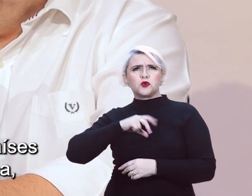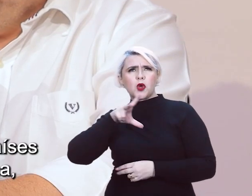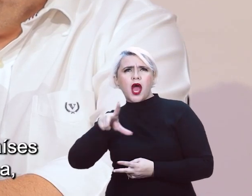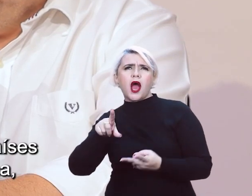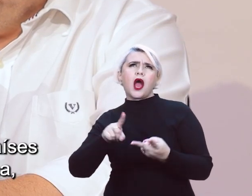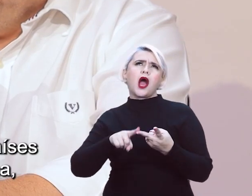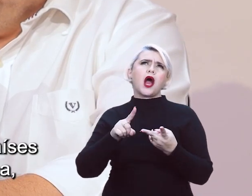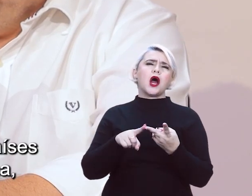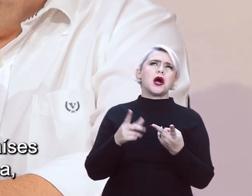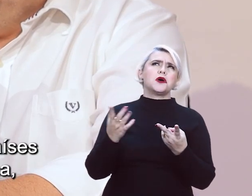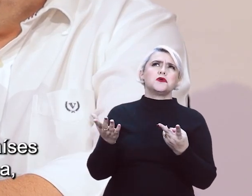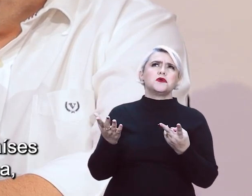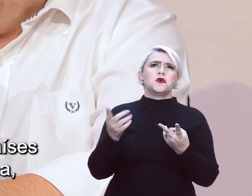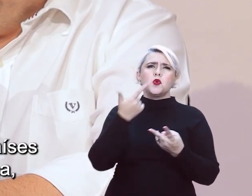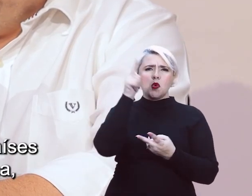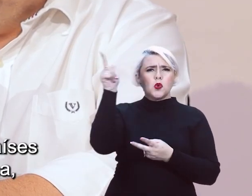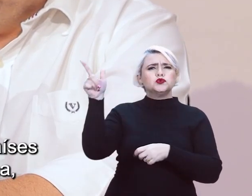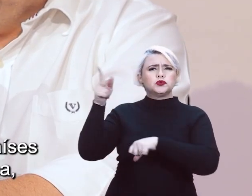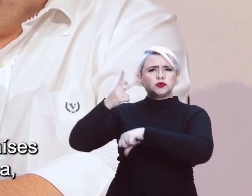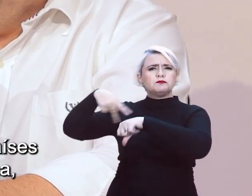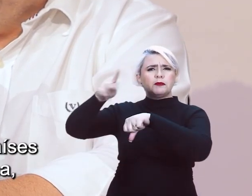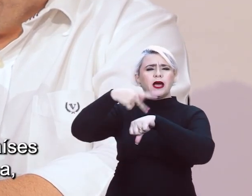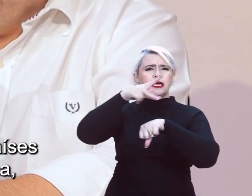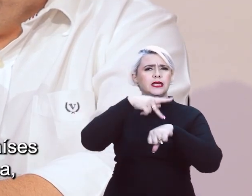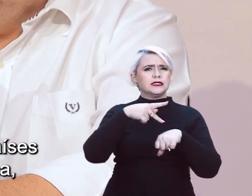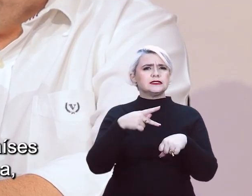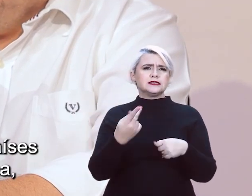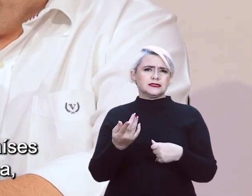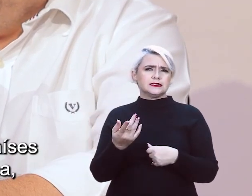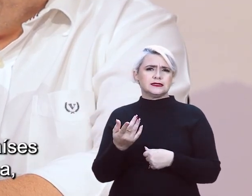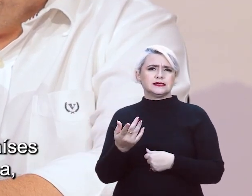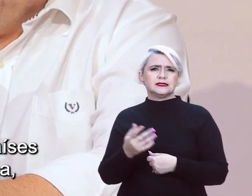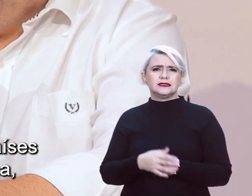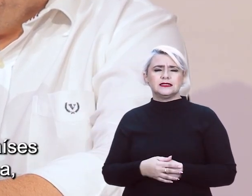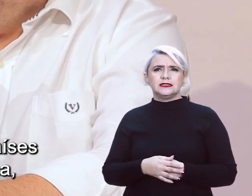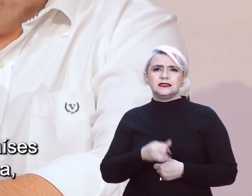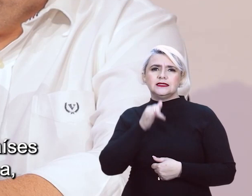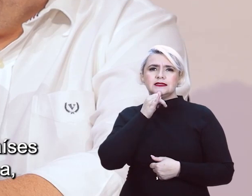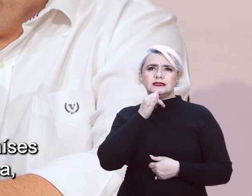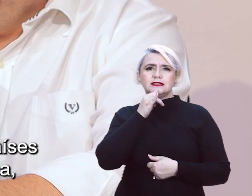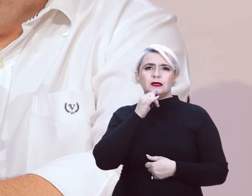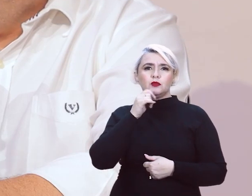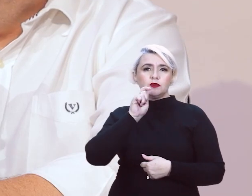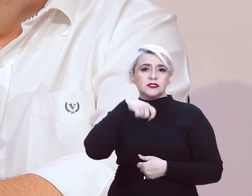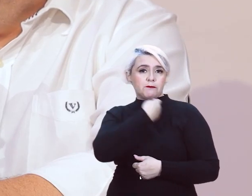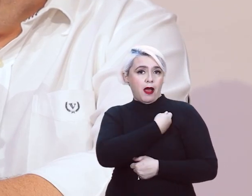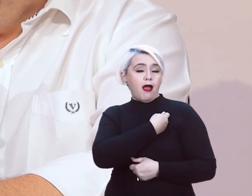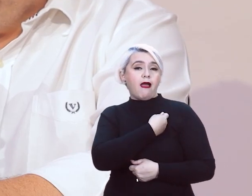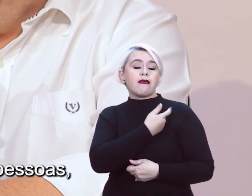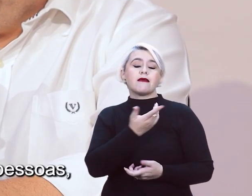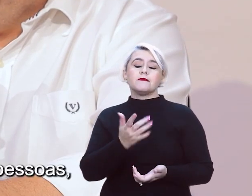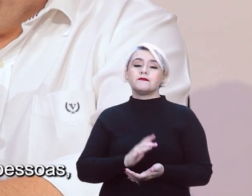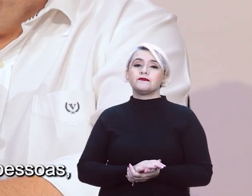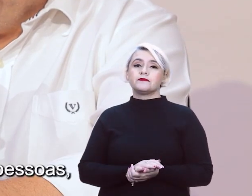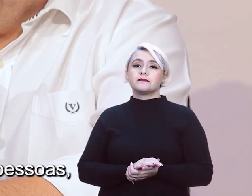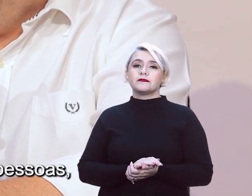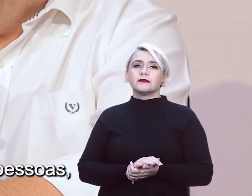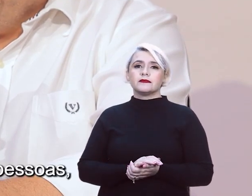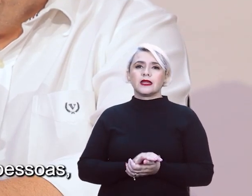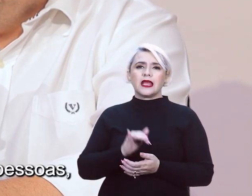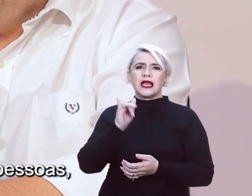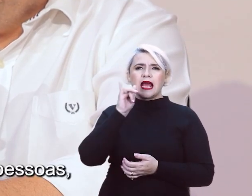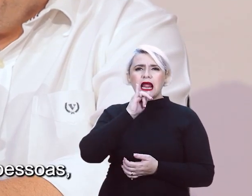Portugal e outros países, como os países, como por exemplo a Espanha,